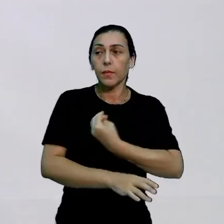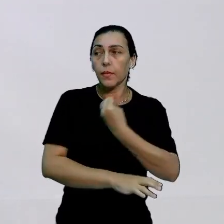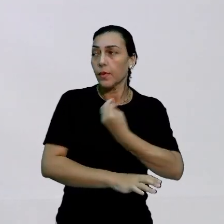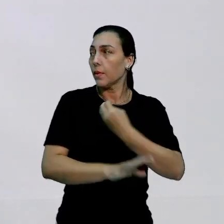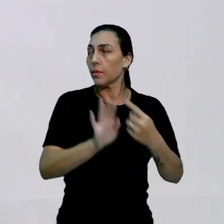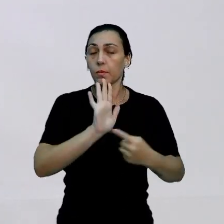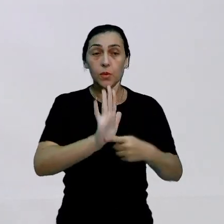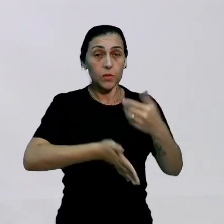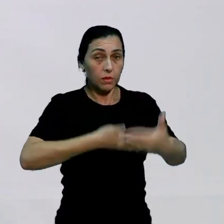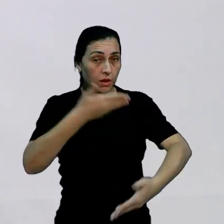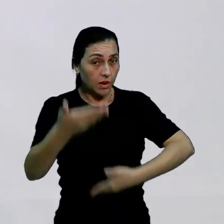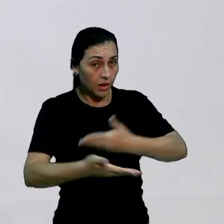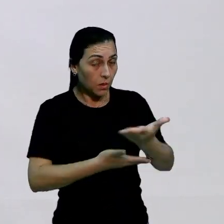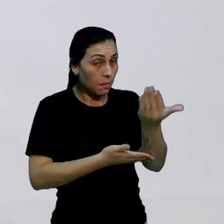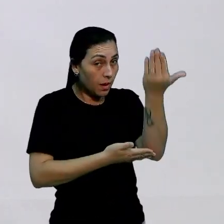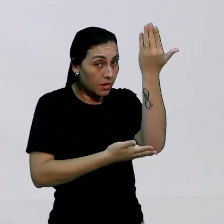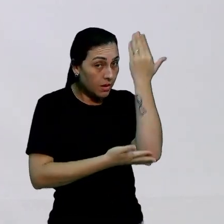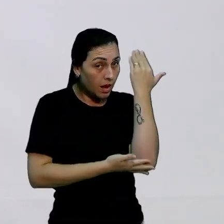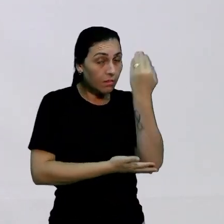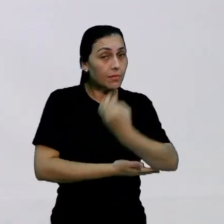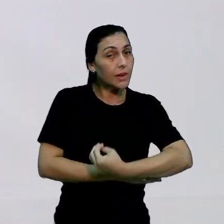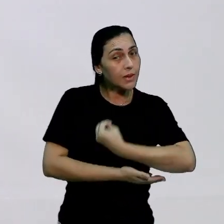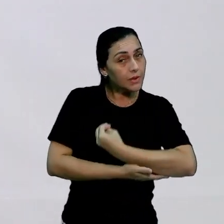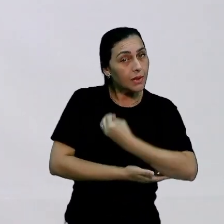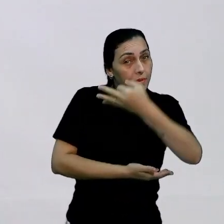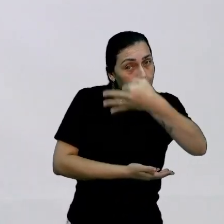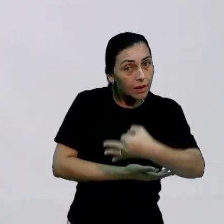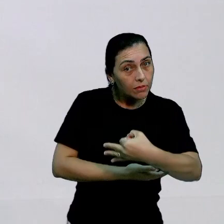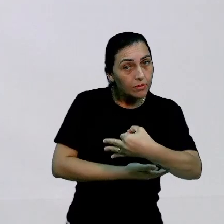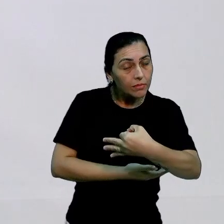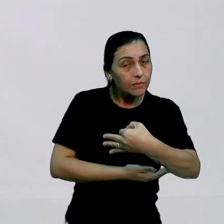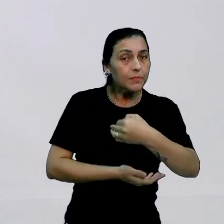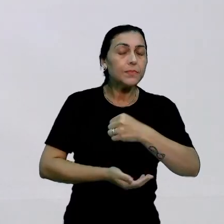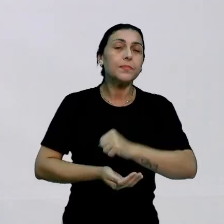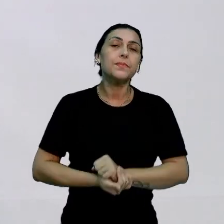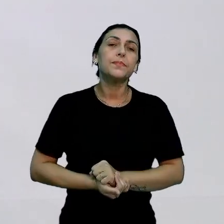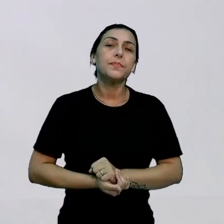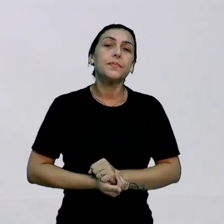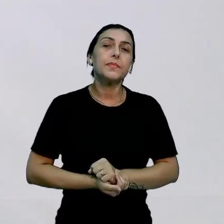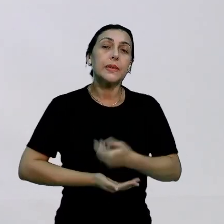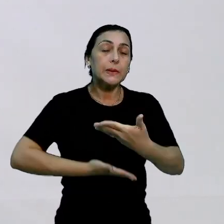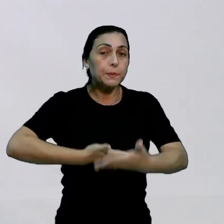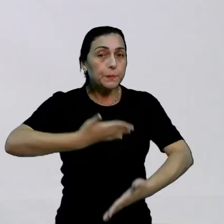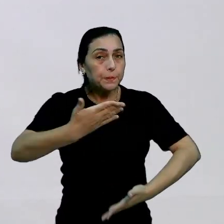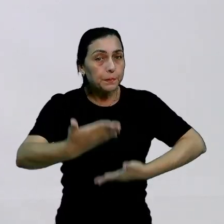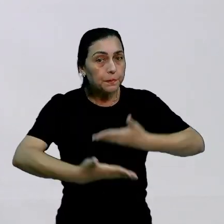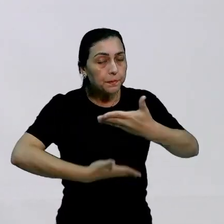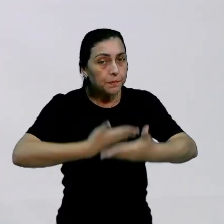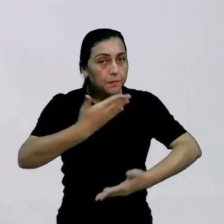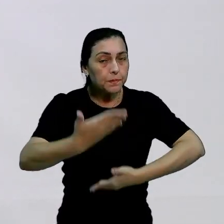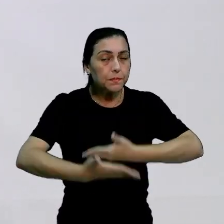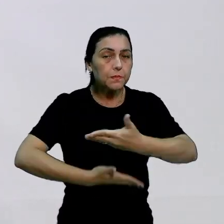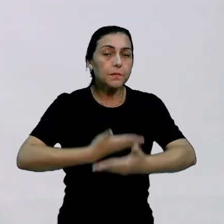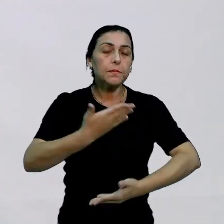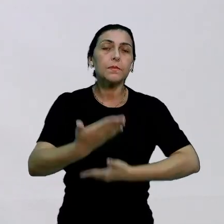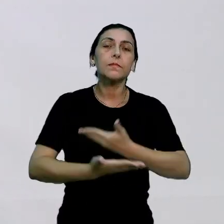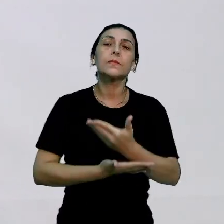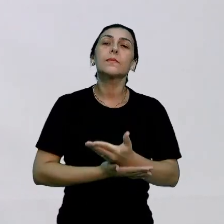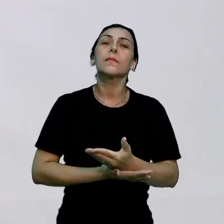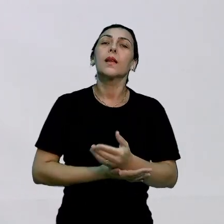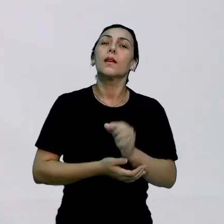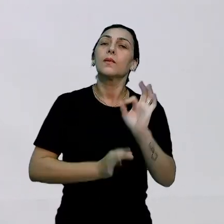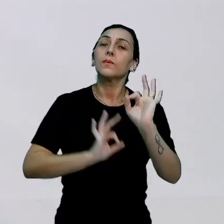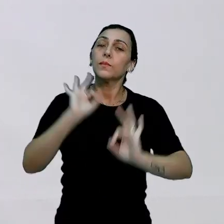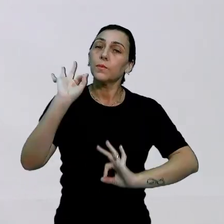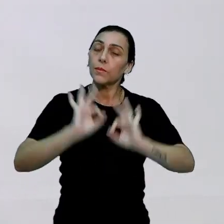uma relação entre o passado e o presente, confere? Então, essa relação, e olha só, essa relação ela vai construindo em